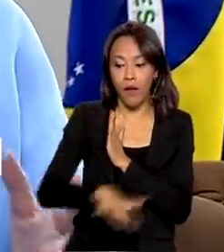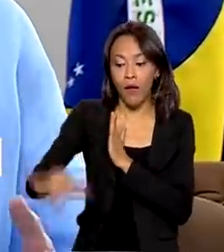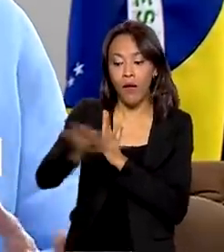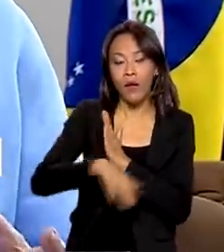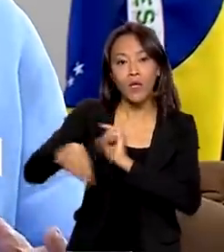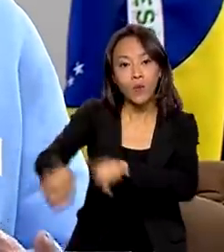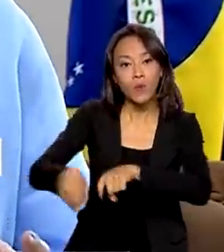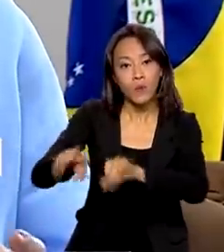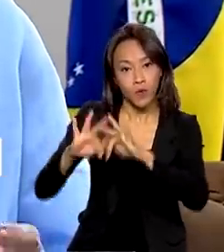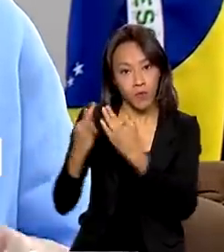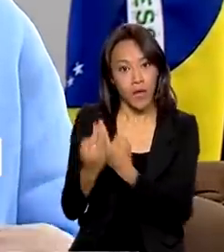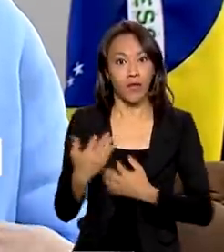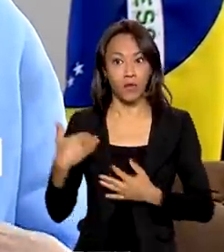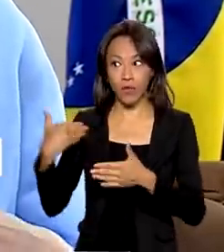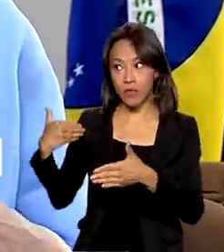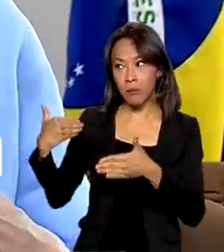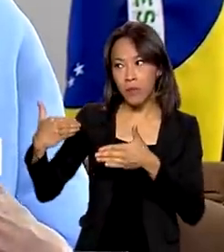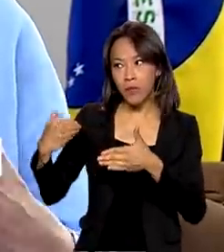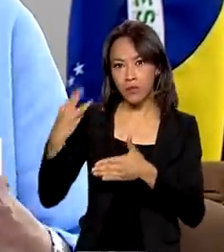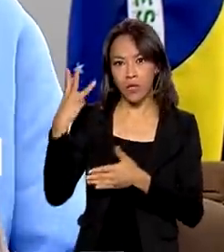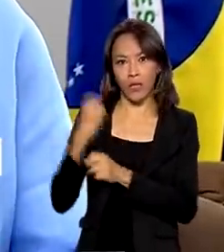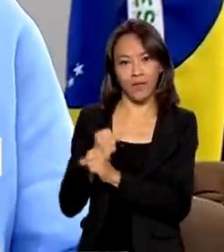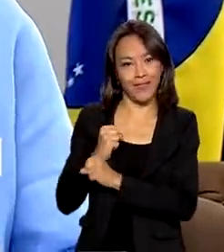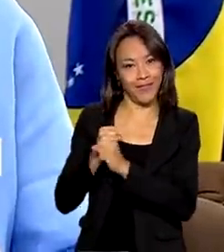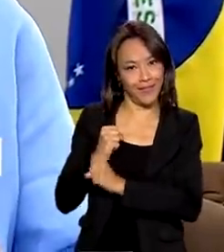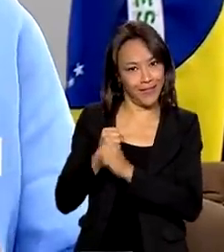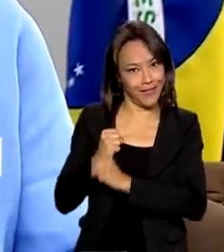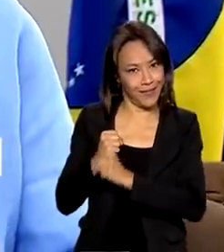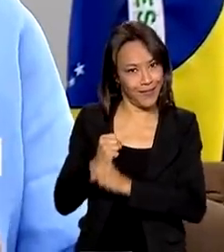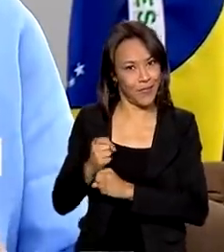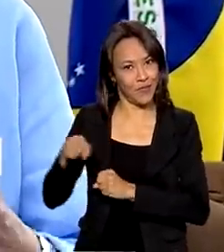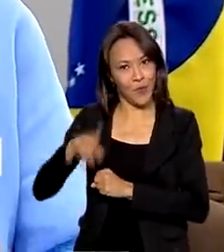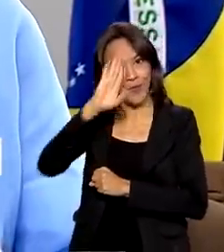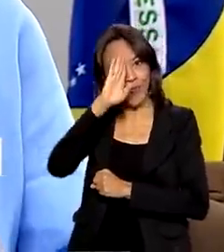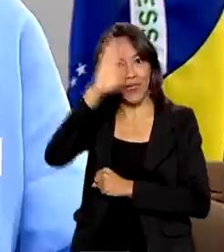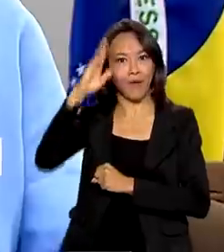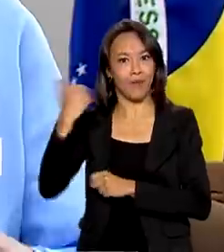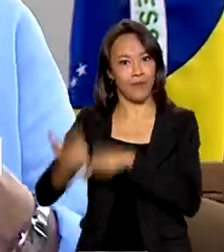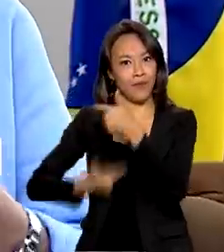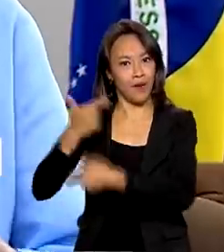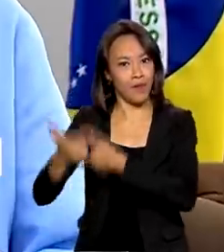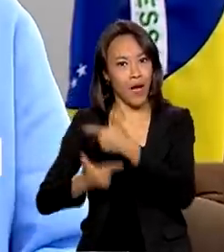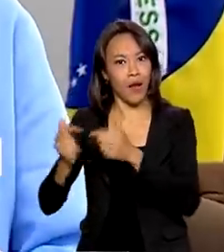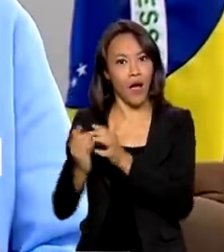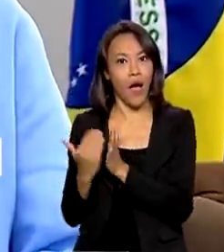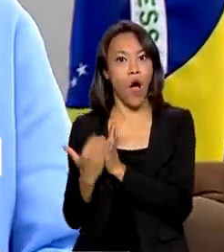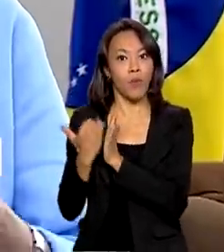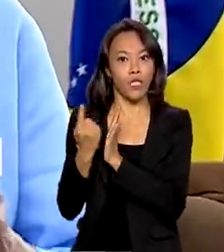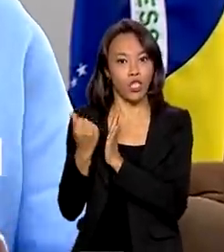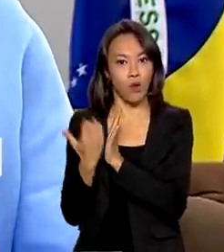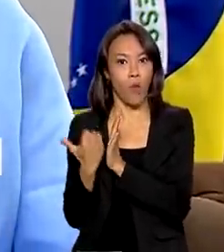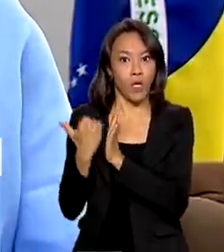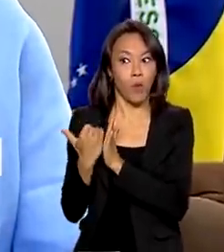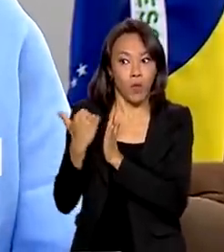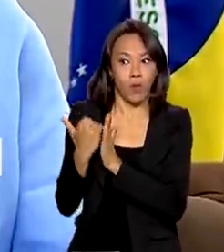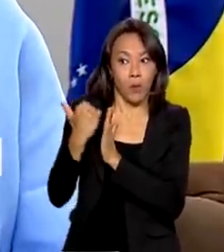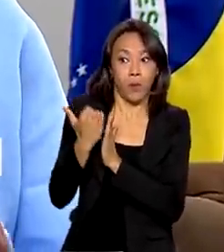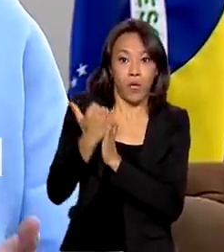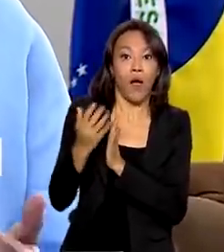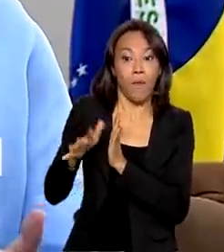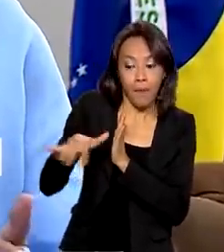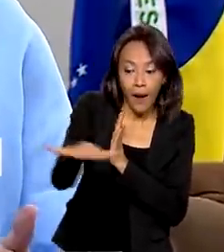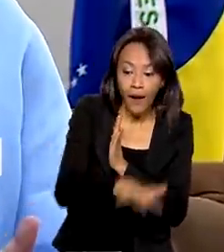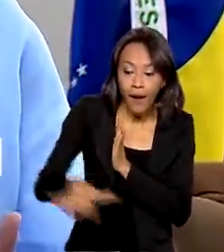nesses três anos aí foi o nosso carro-chefe né aumentar e colocar mais recursos para o